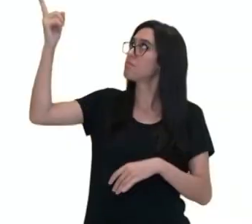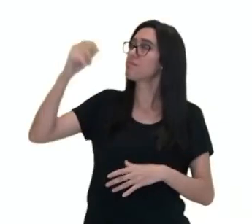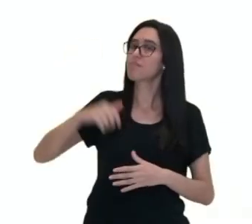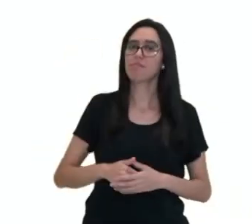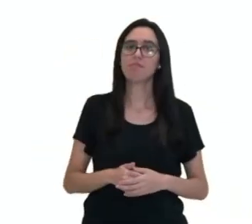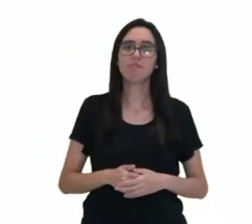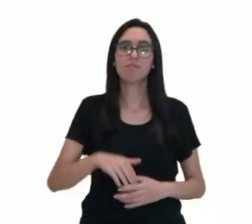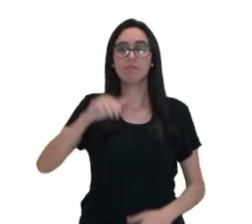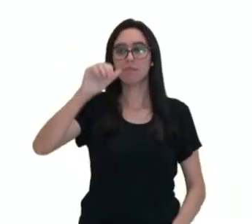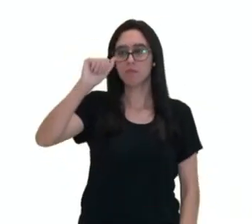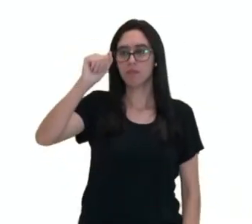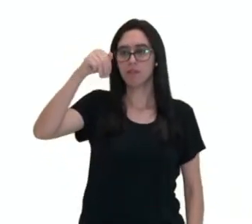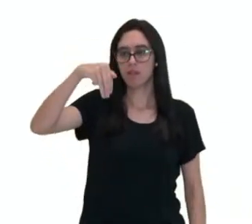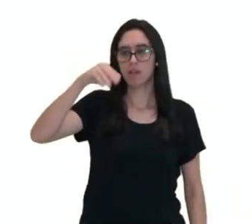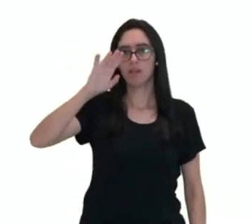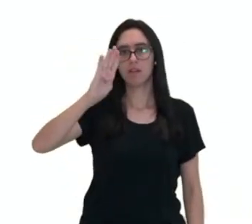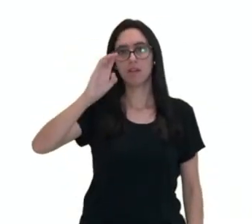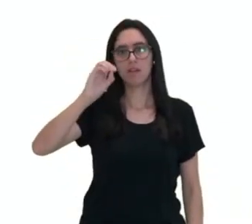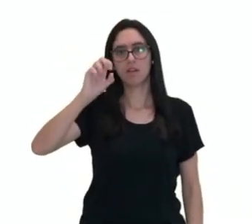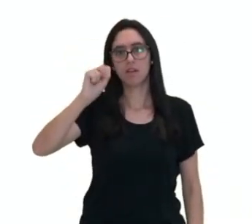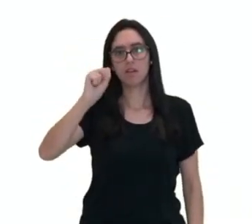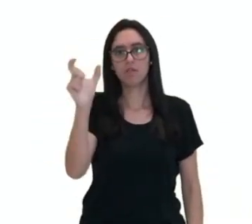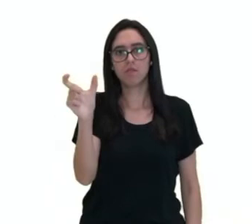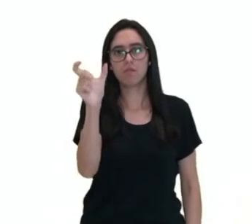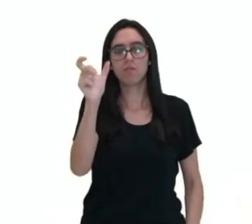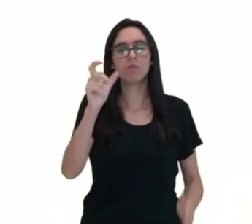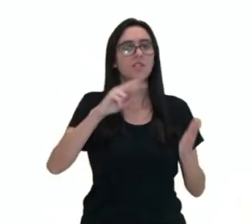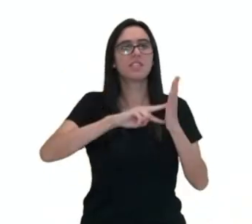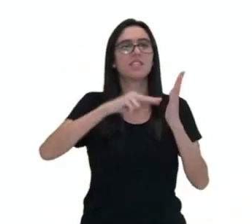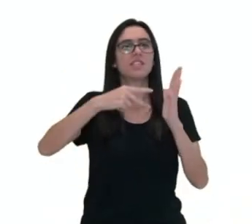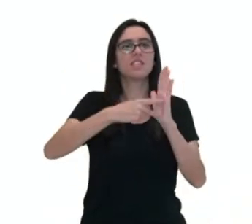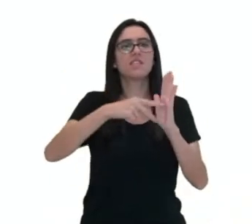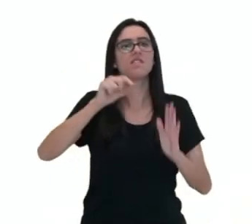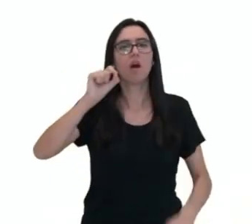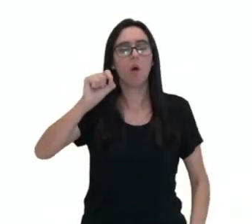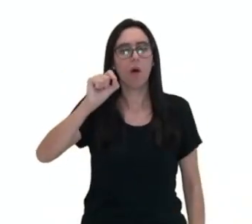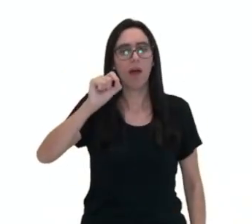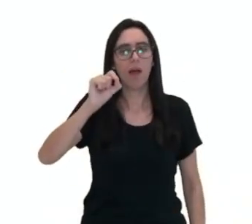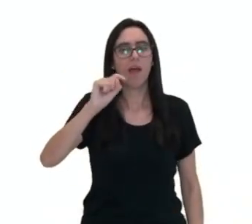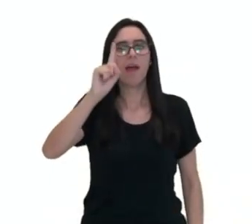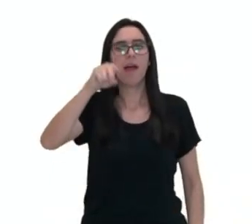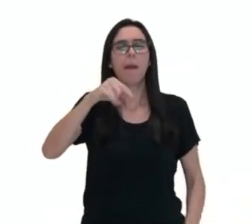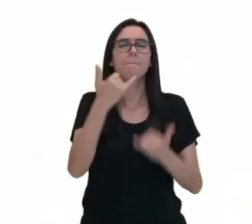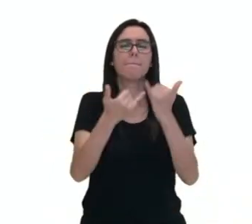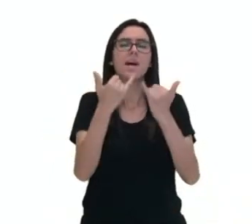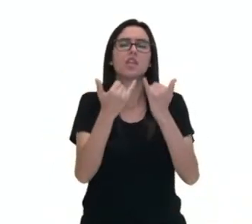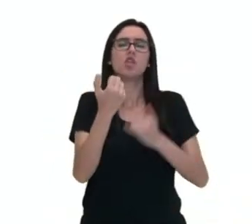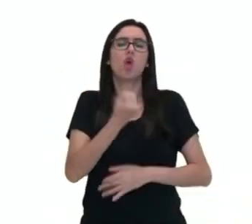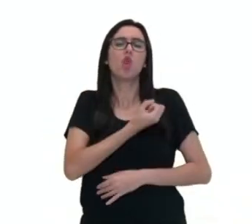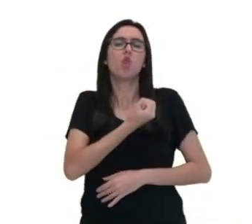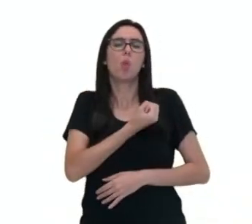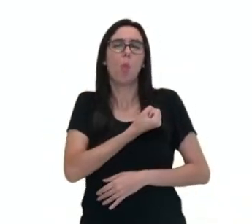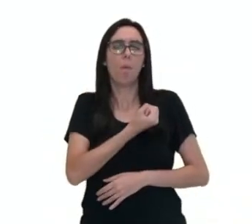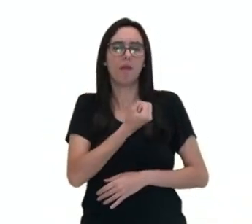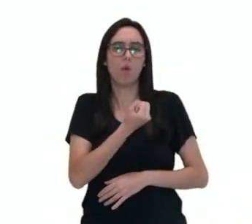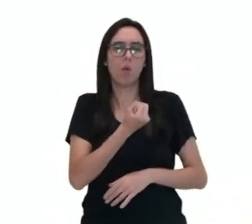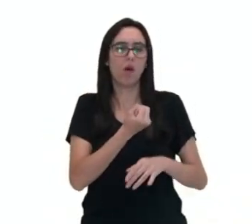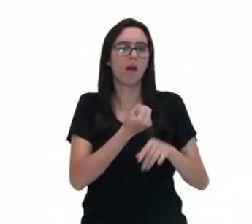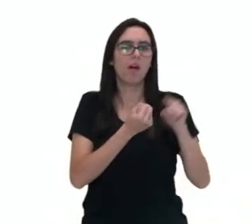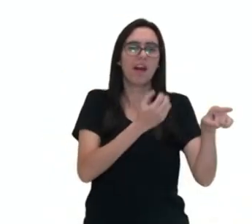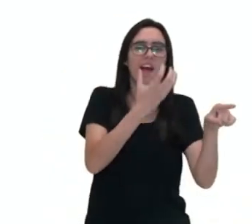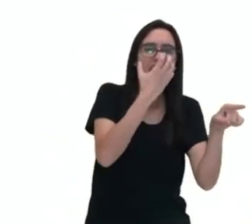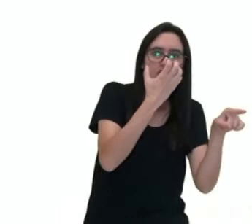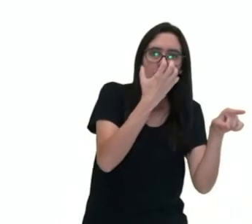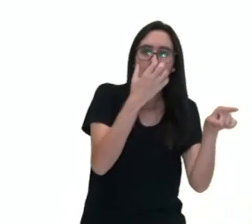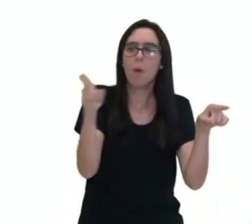palavra ambos traz um significado numérico, referindo-se à menina e ao cachorro, ou seja,